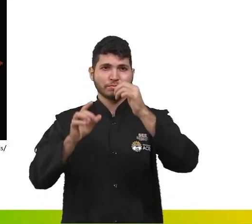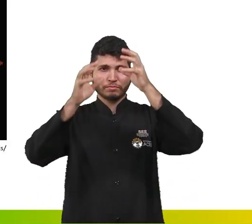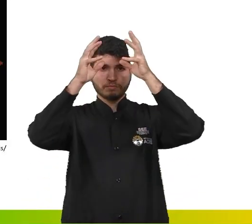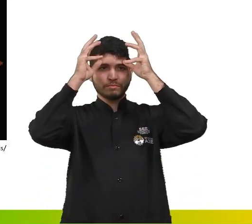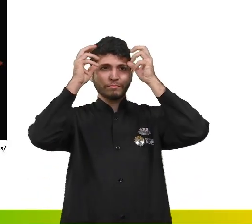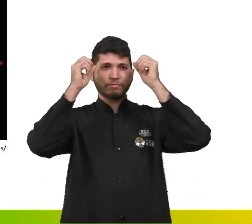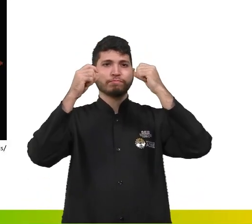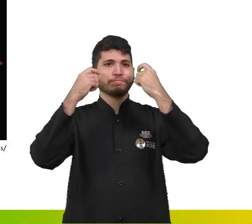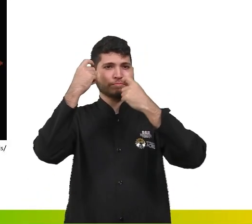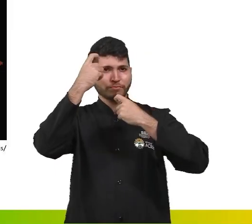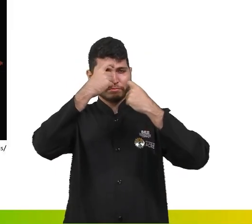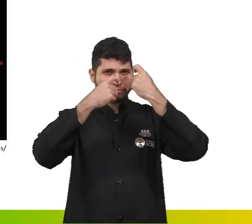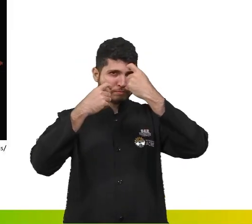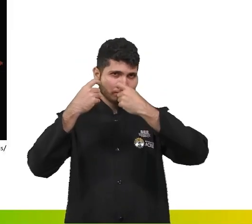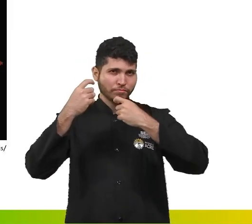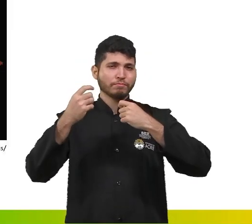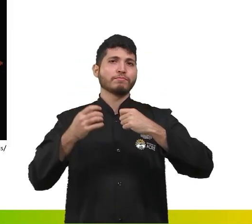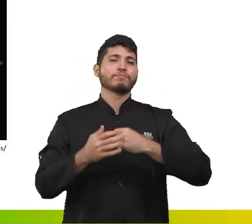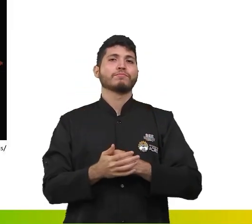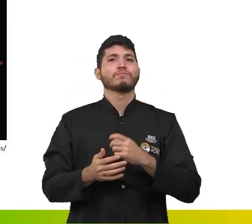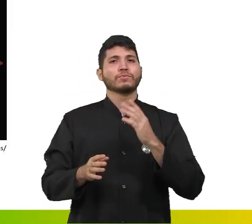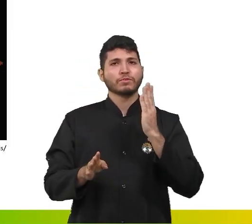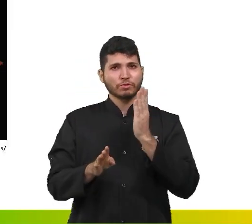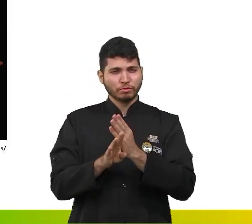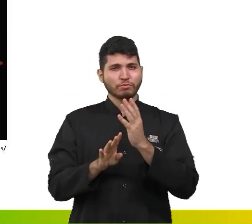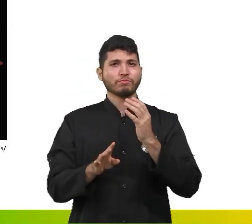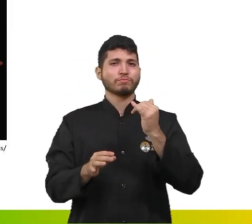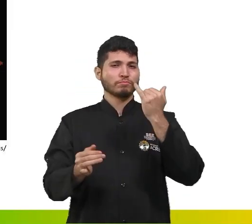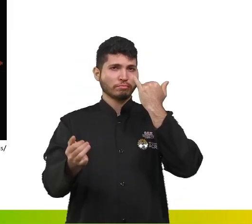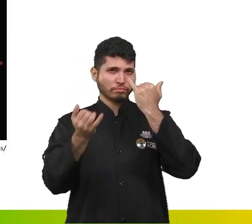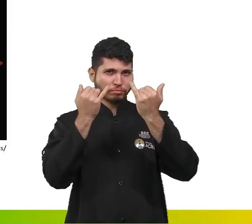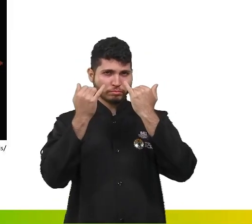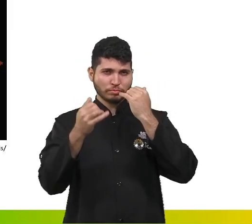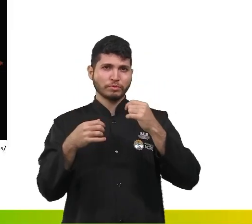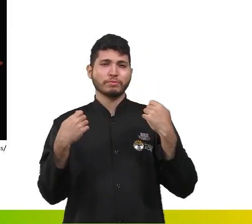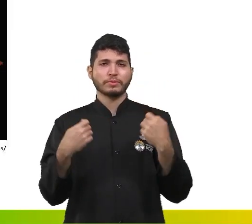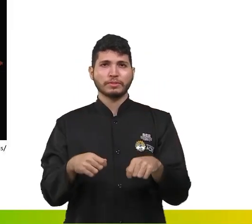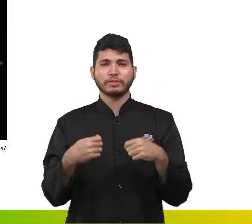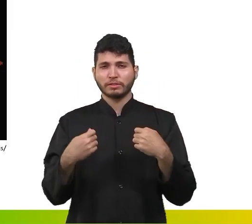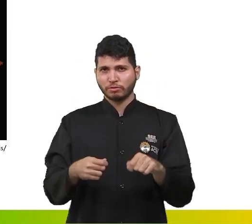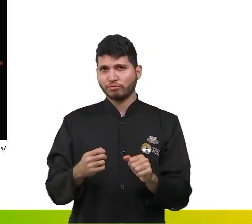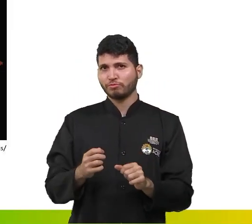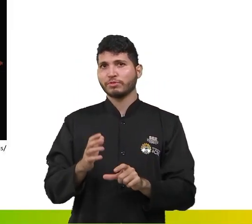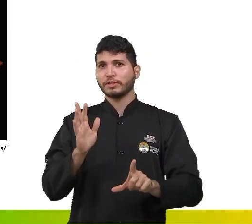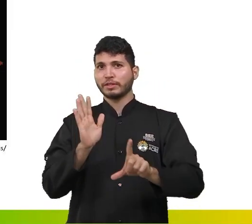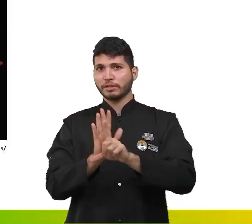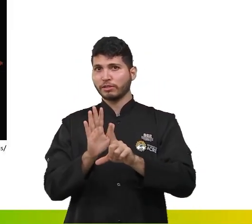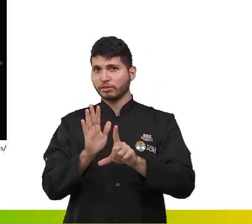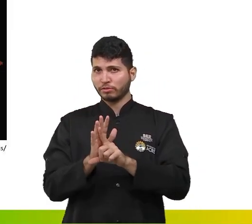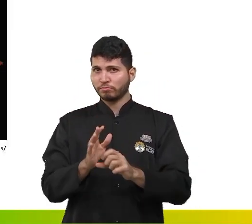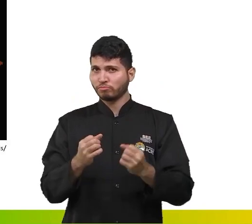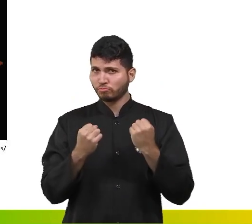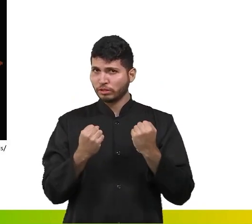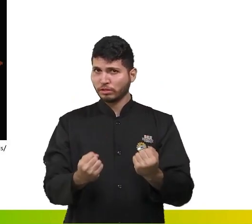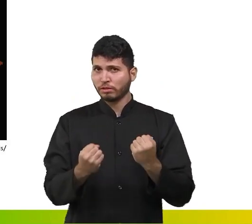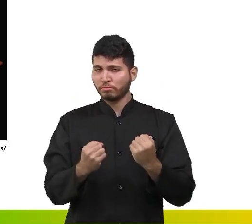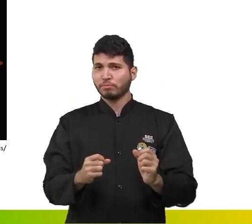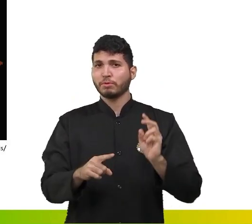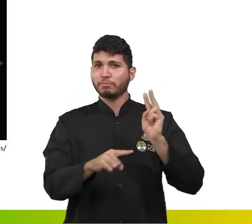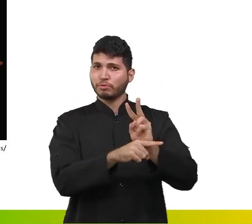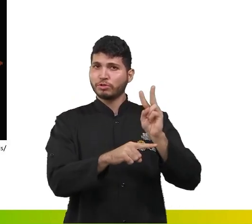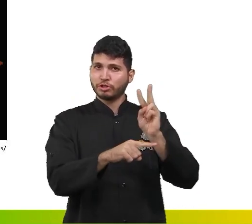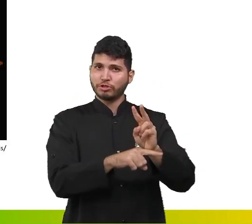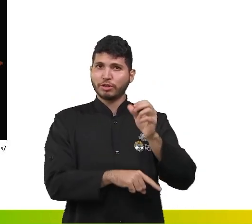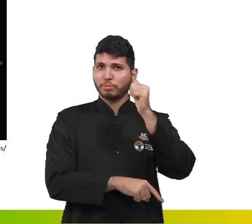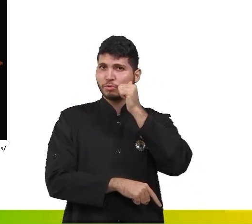uma preocupação crescente, com dados que mostram a necessidade de ações mais efetivas para proteger as mulheres. O Estado